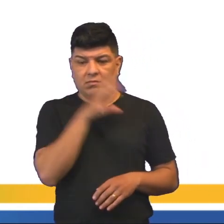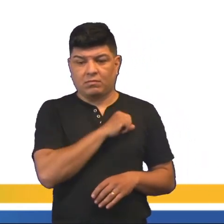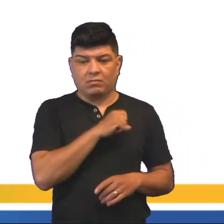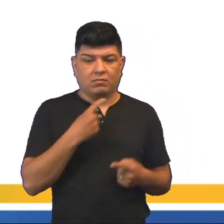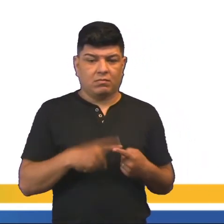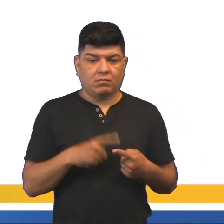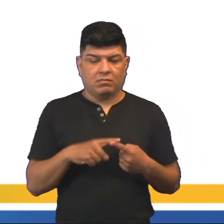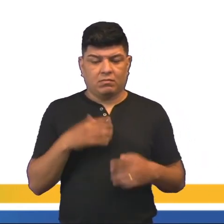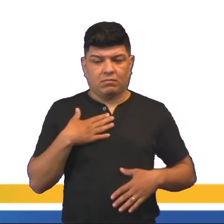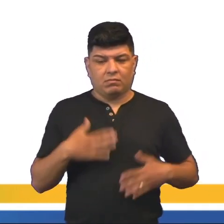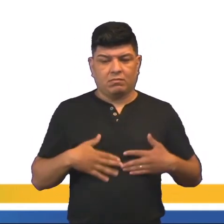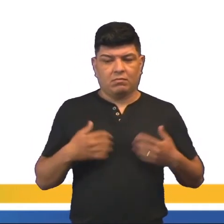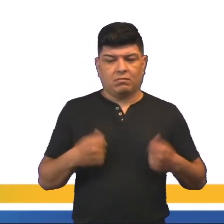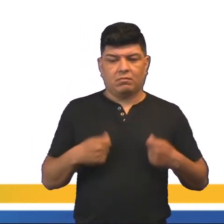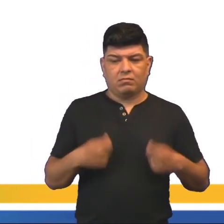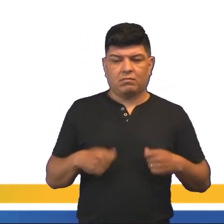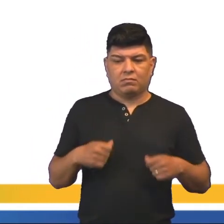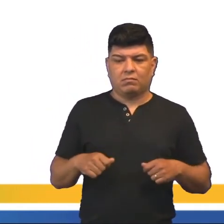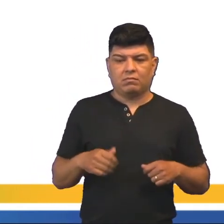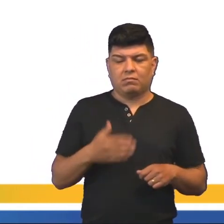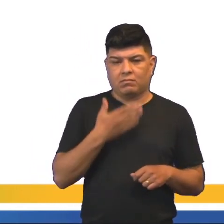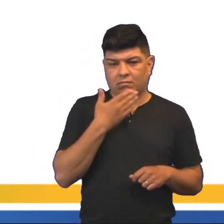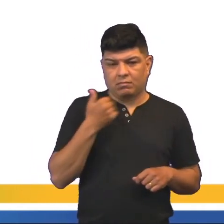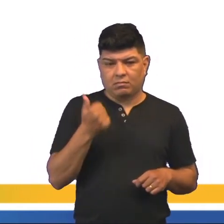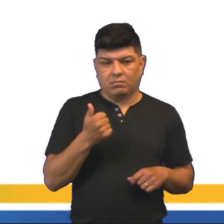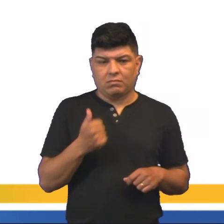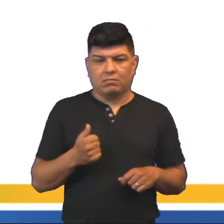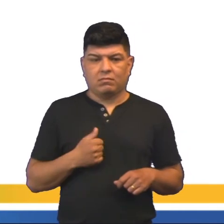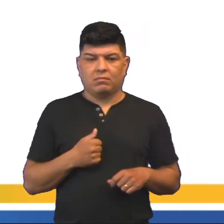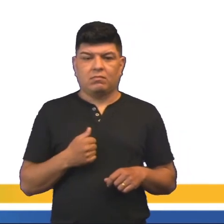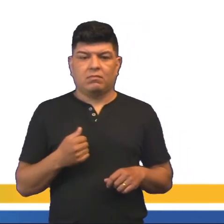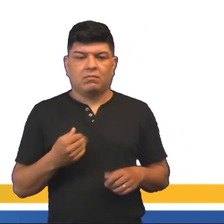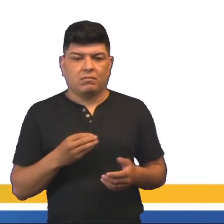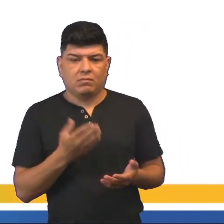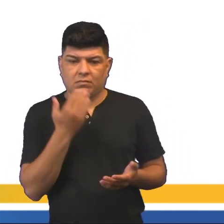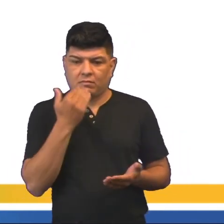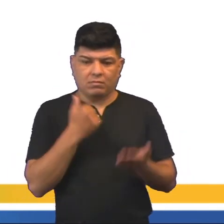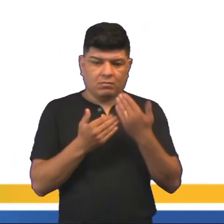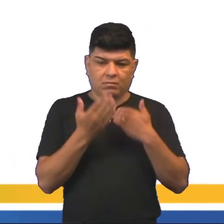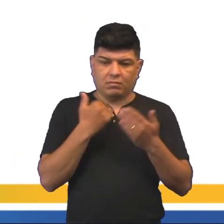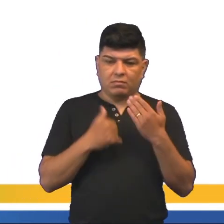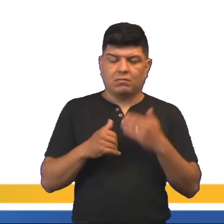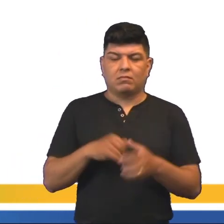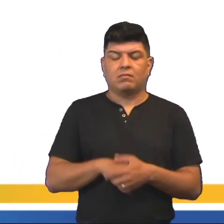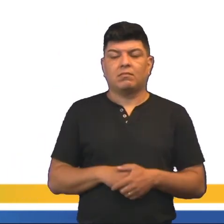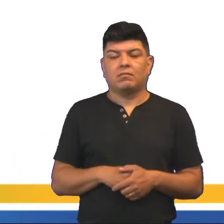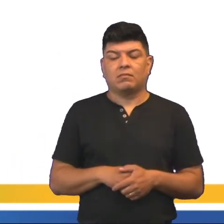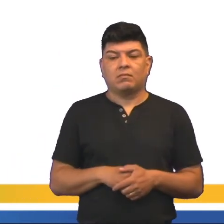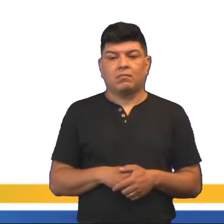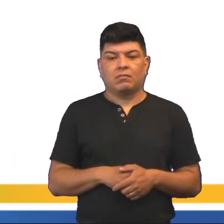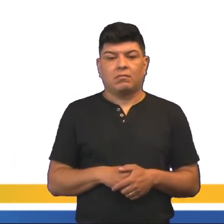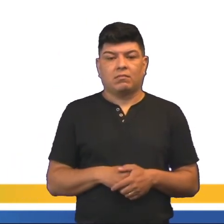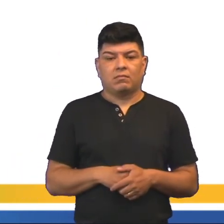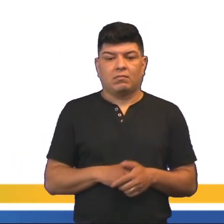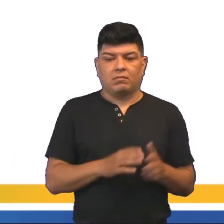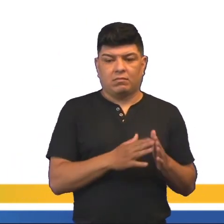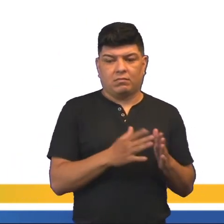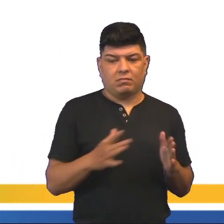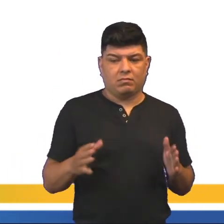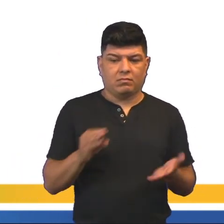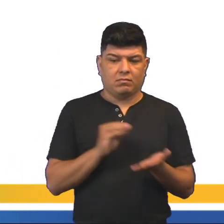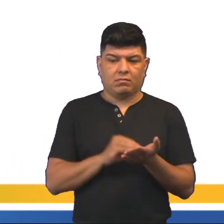acelerados, porque o corpo vai estar pedindo uma recuperação. E o apetite aos poucos também vai voltando ao normal. E no período